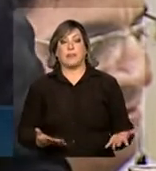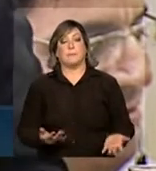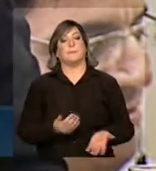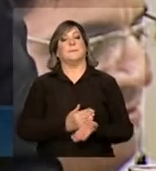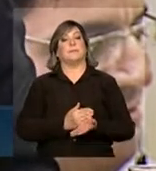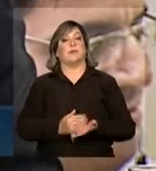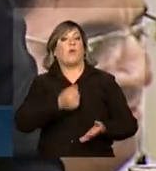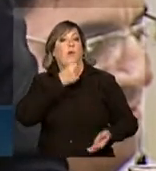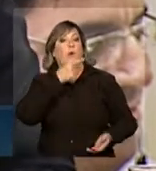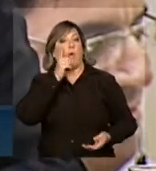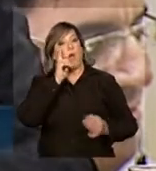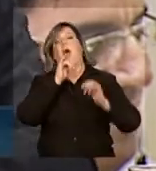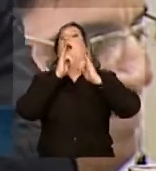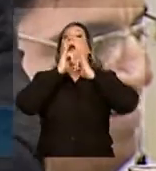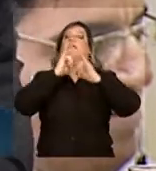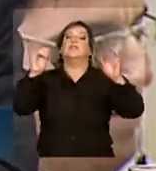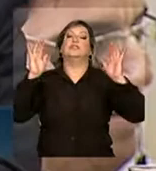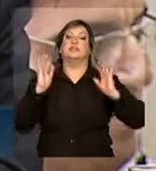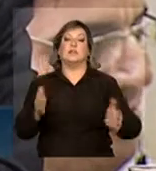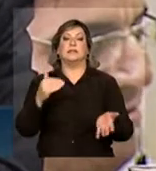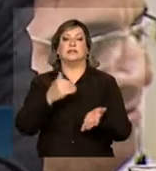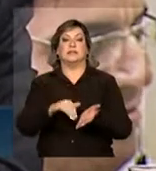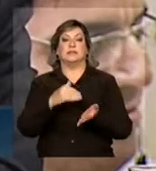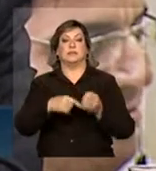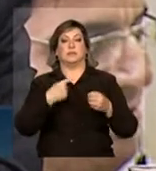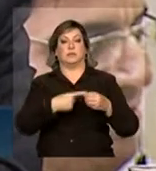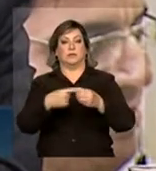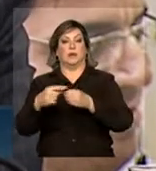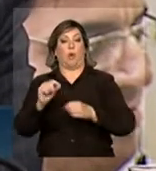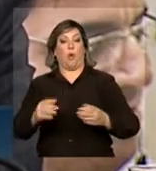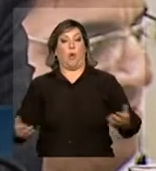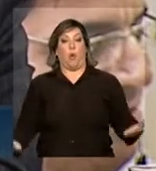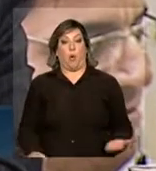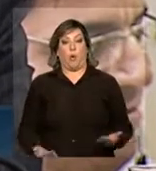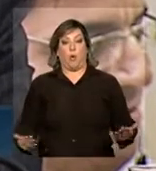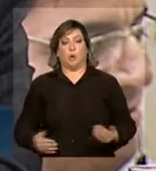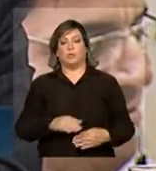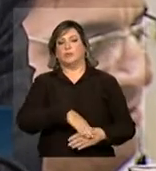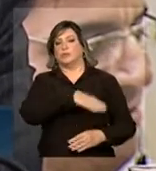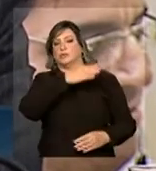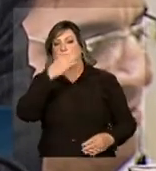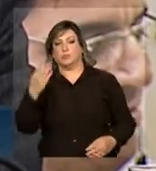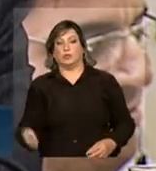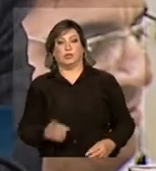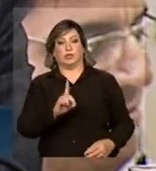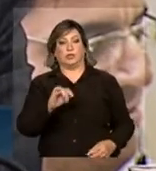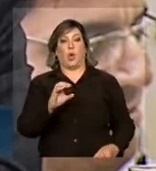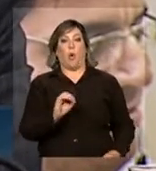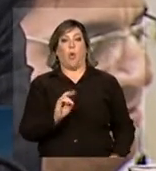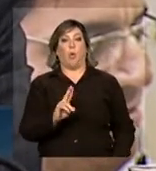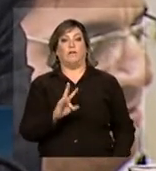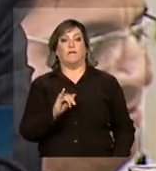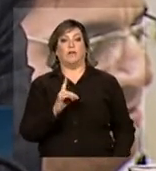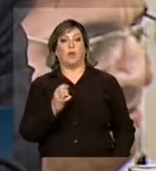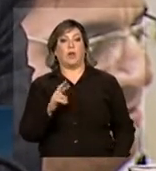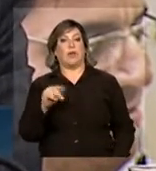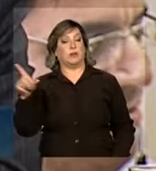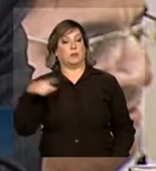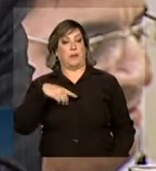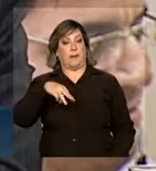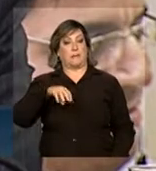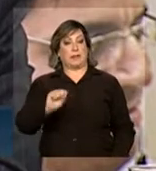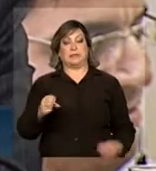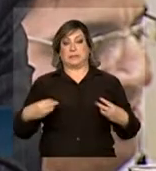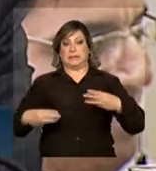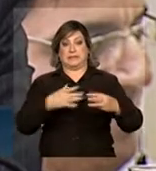informamos isso paraas secretarias municipais de saúde hoje ao longo do dia a ouvidoria ativa do min Ministério da Saúde tá